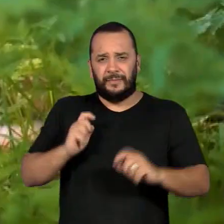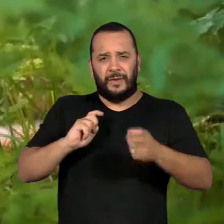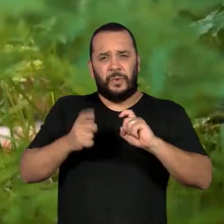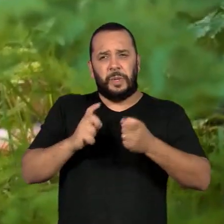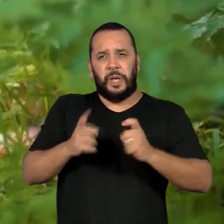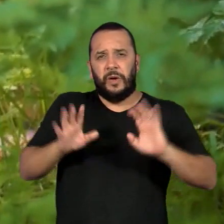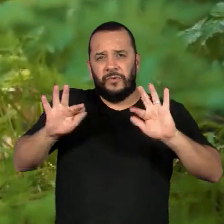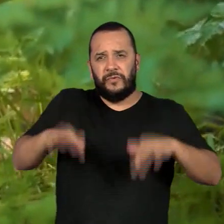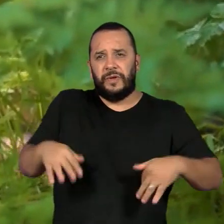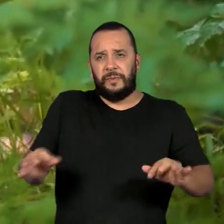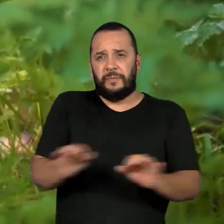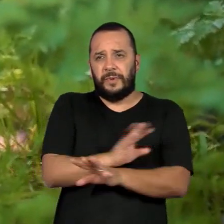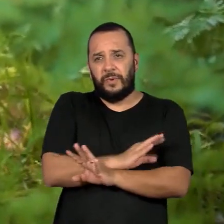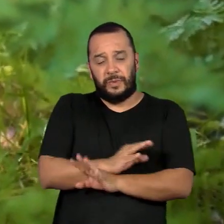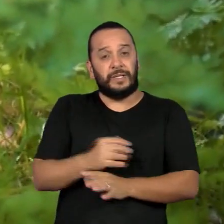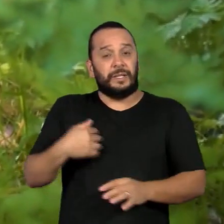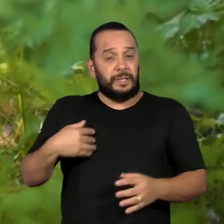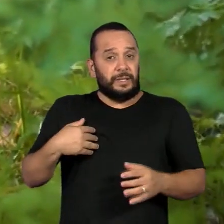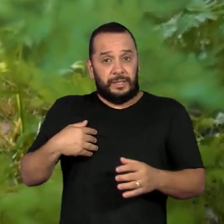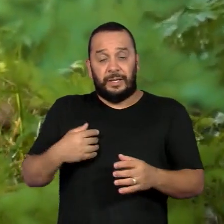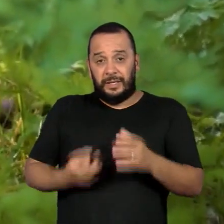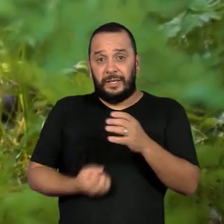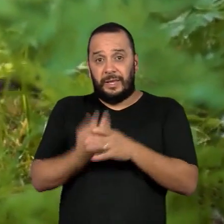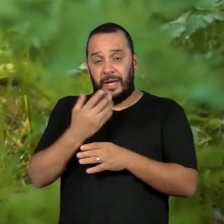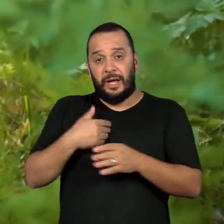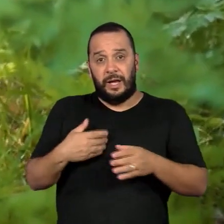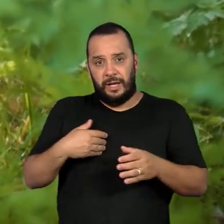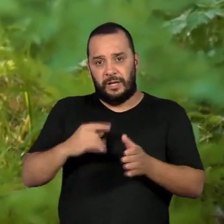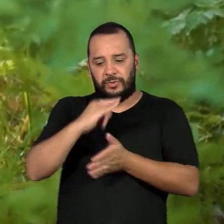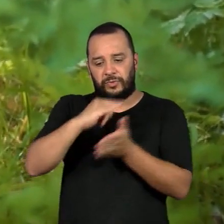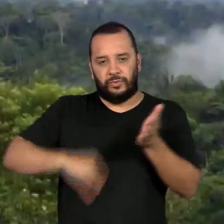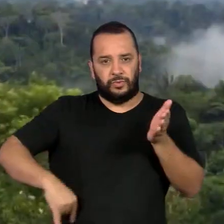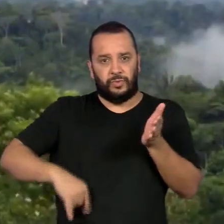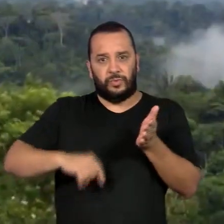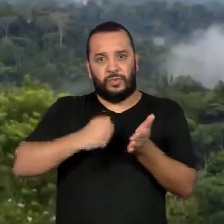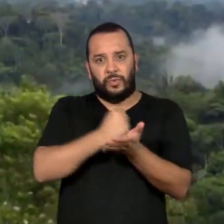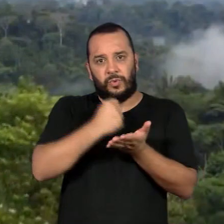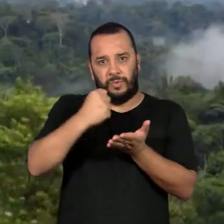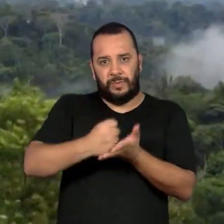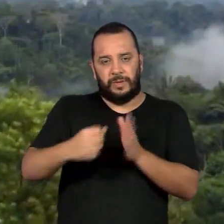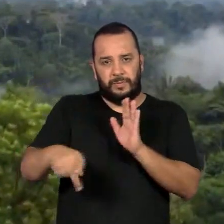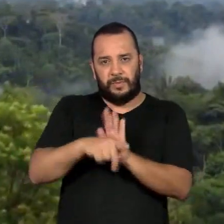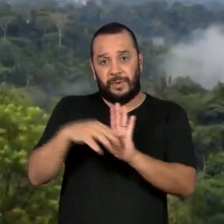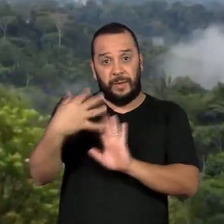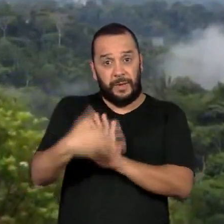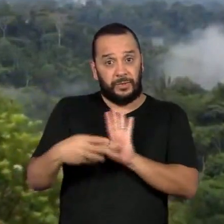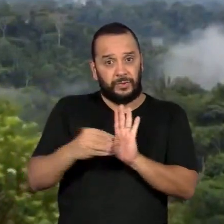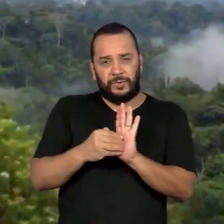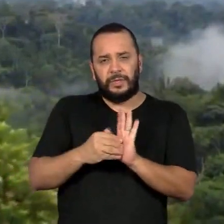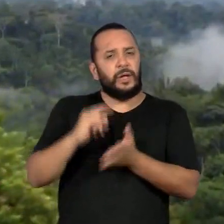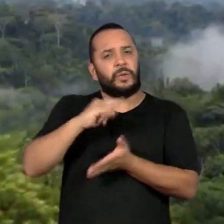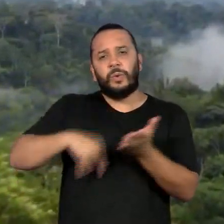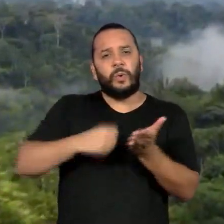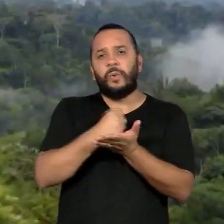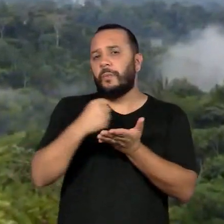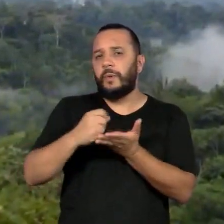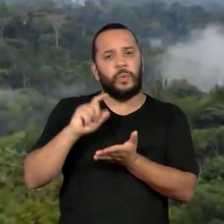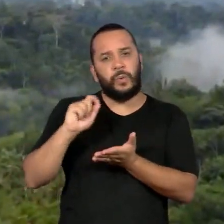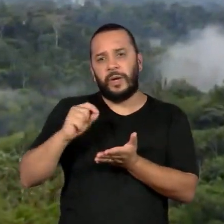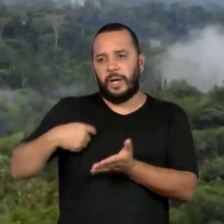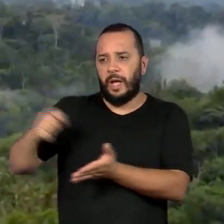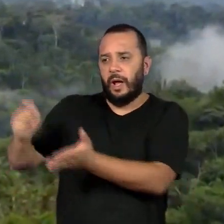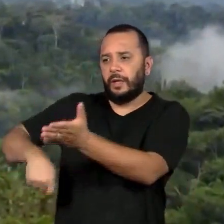ser criado o Parlamento Amazônico, documento que será assinado pelos presidentes para estudar a formalização de